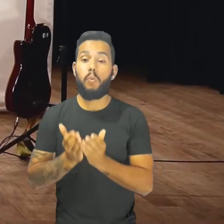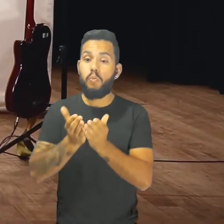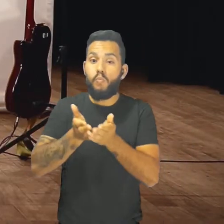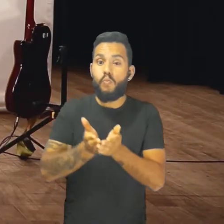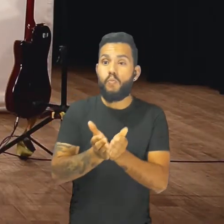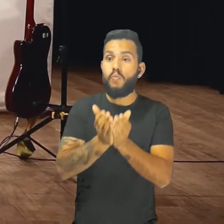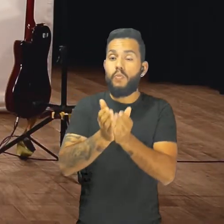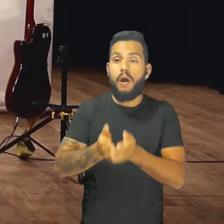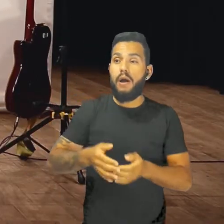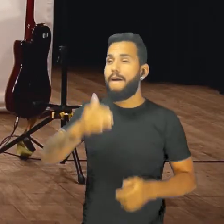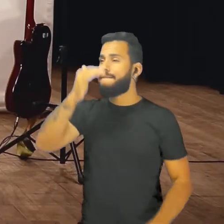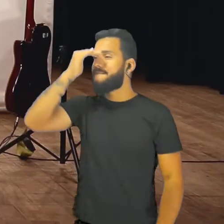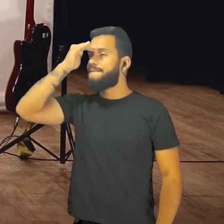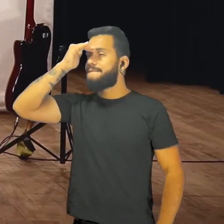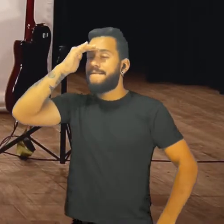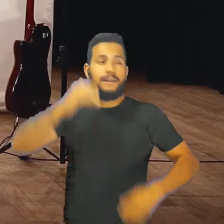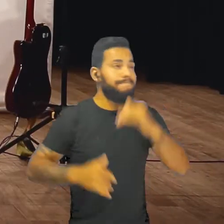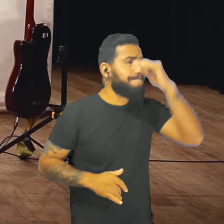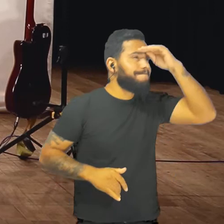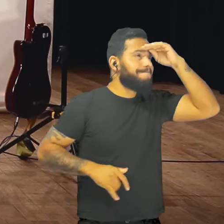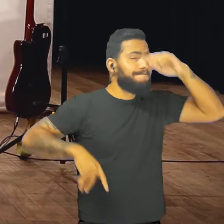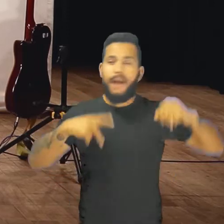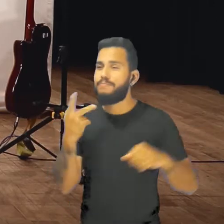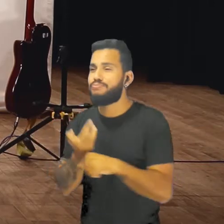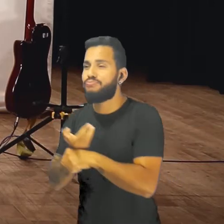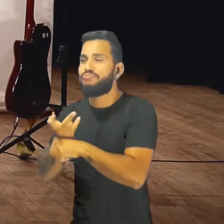acharemos água pura,